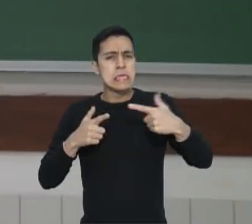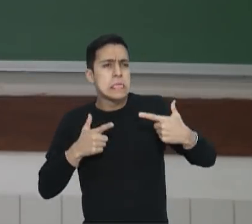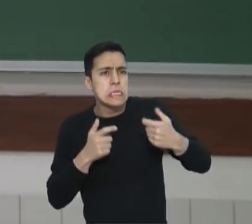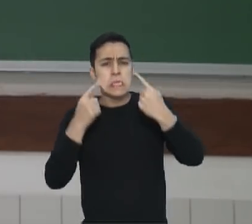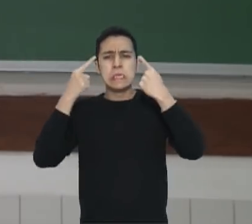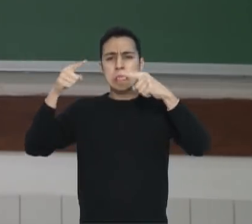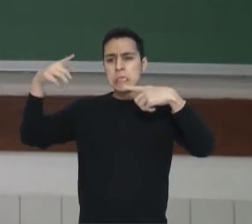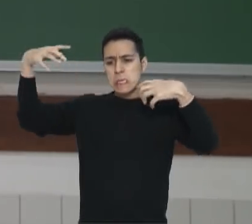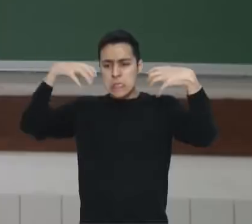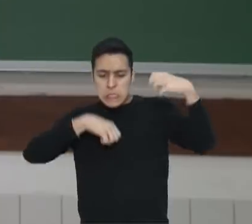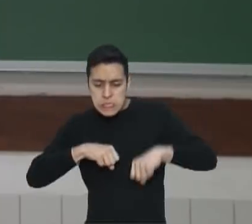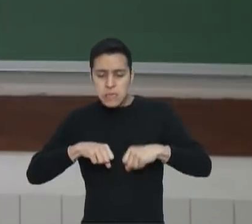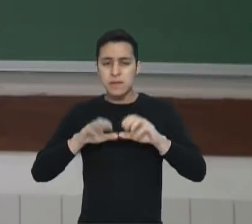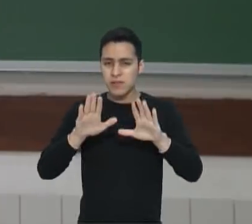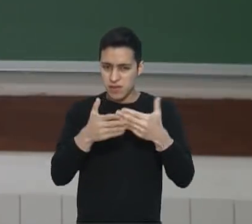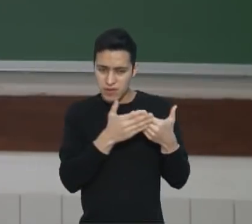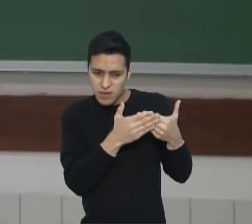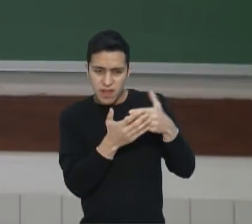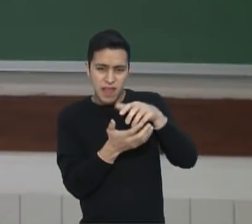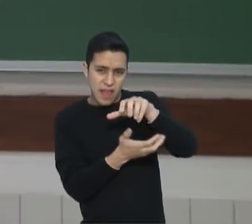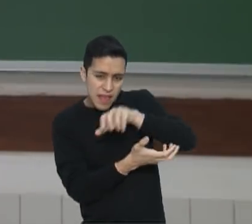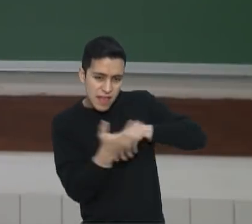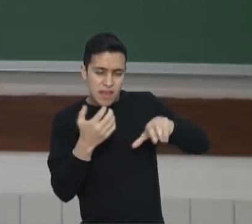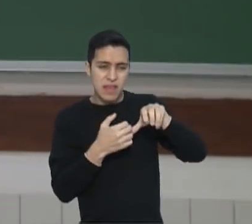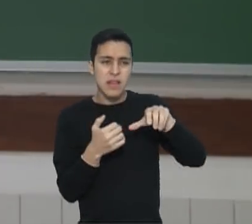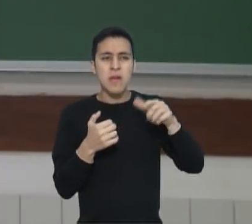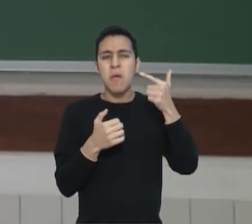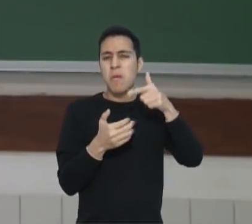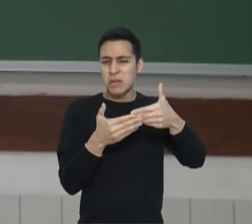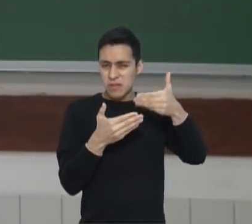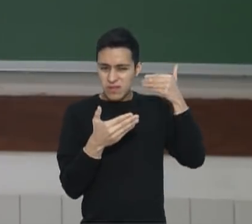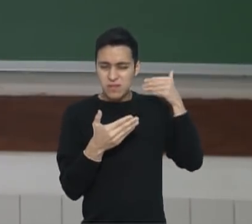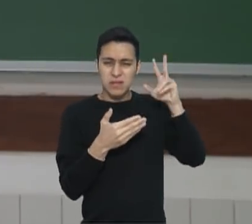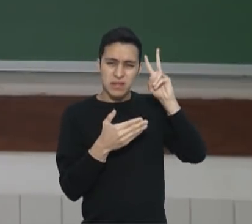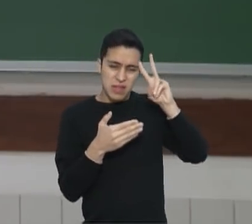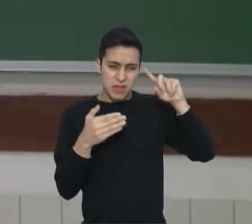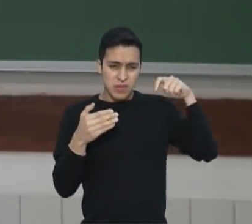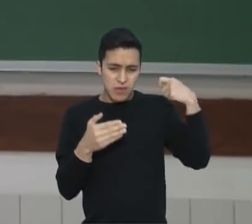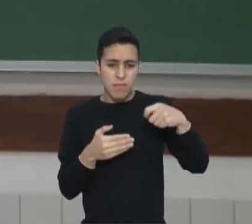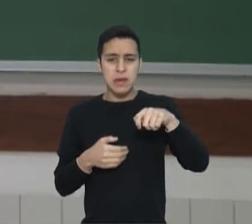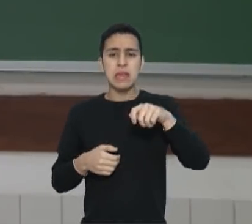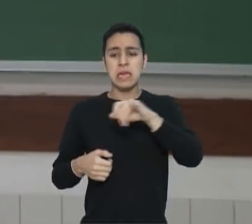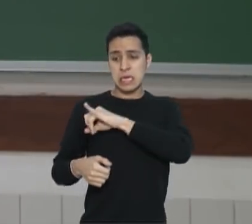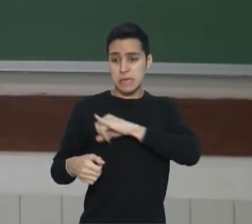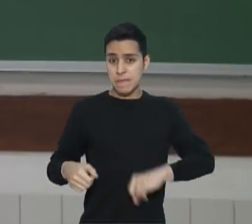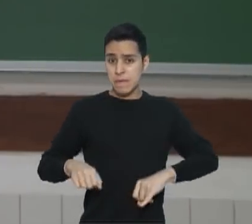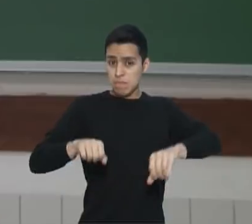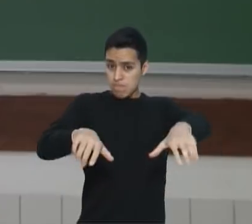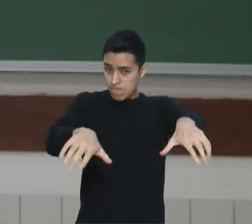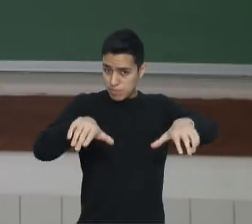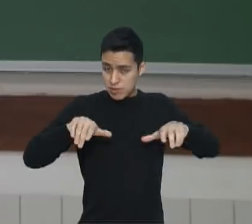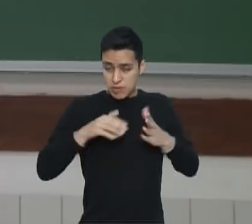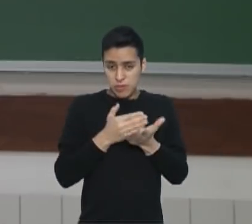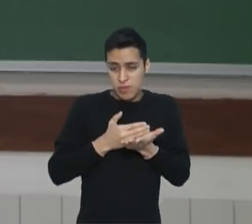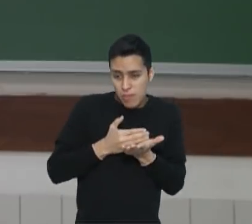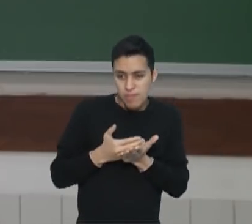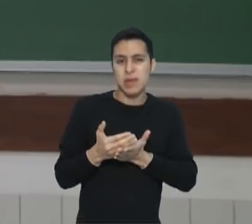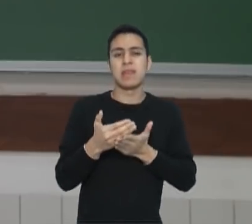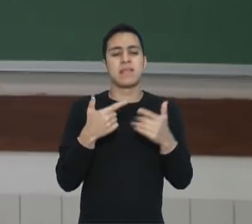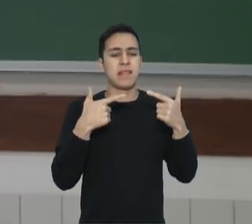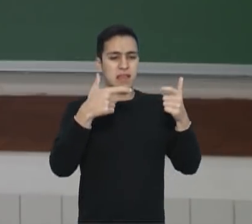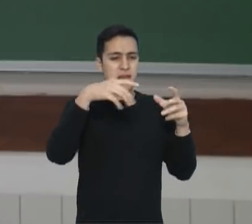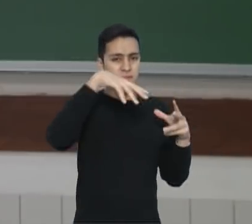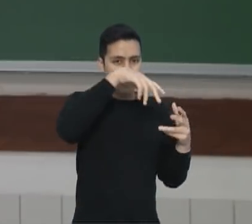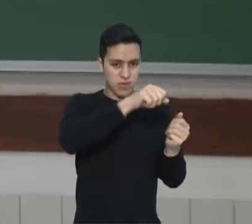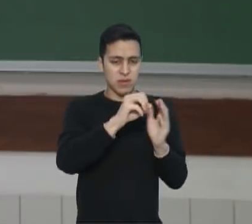Lembrando aqui que você já estudou a revolta dos cipaios, quando nós falamos lá do imperialismo no início das guerras